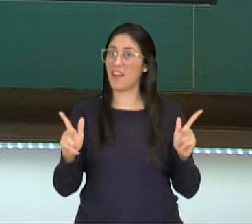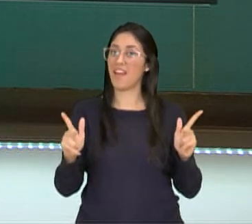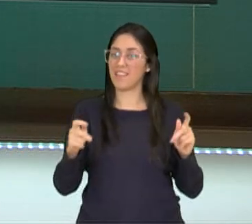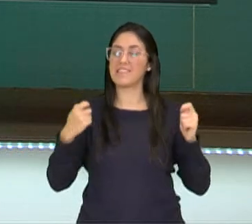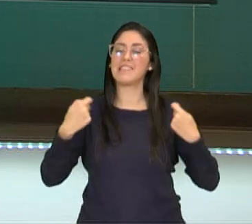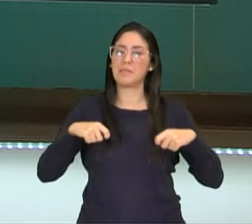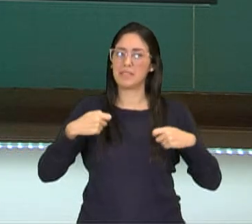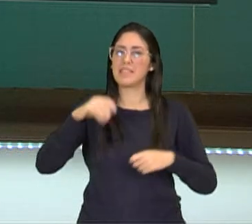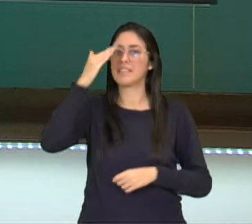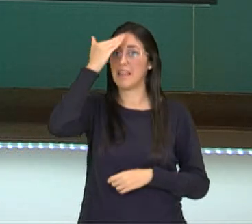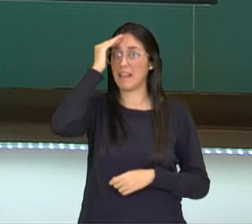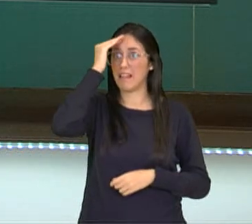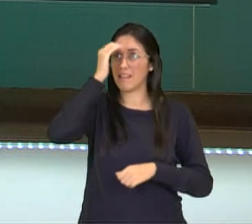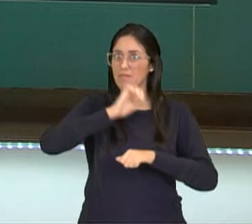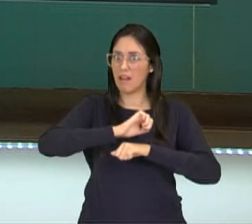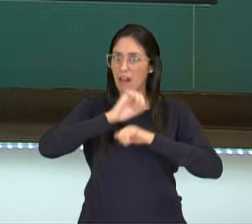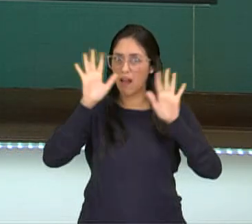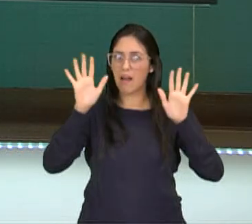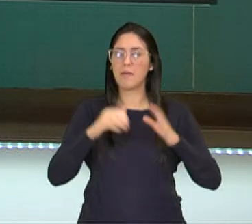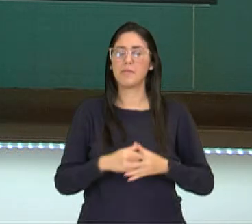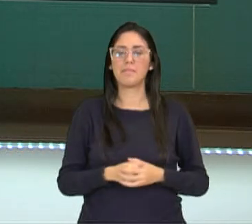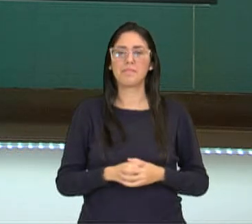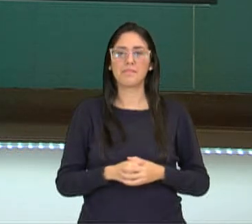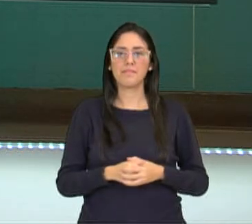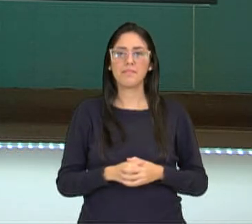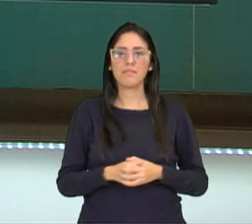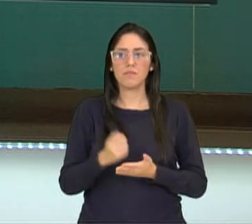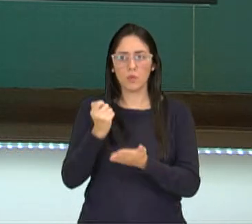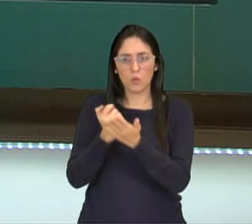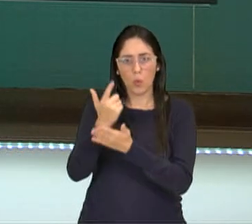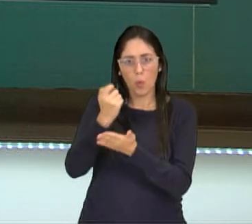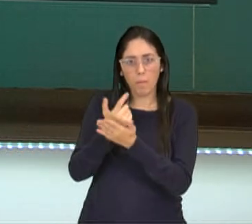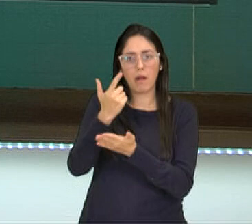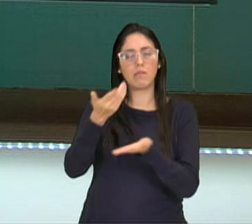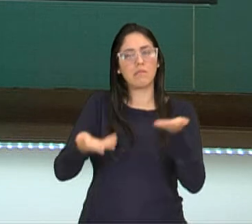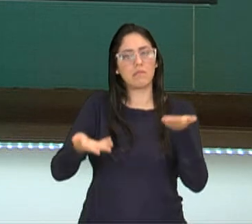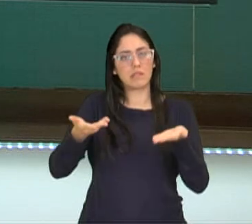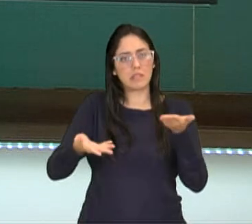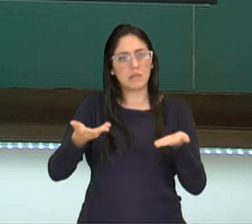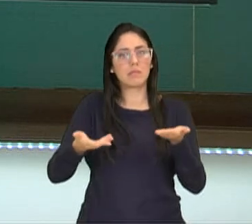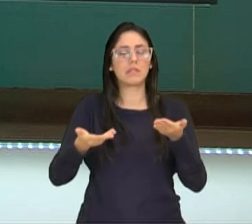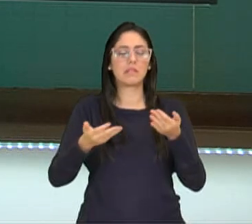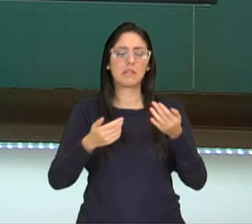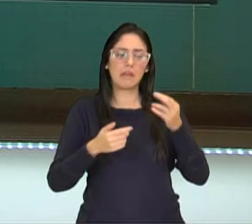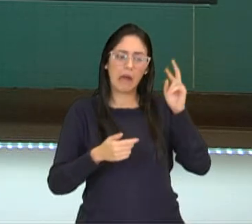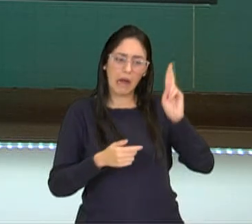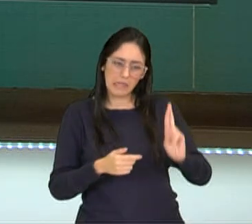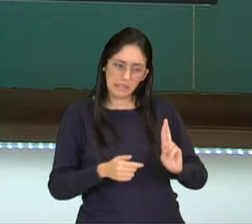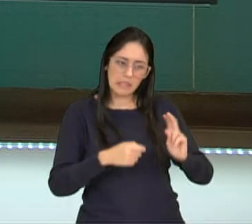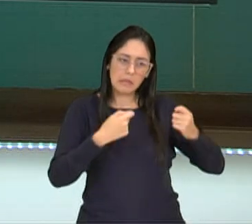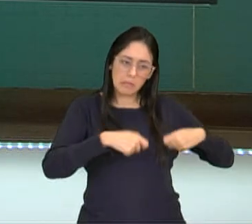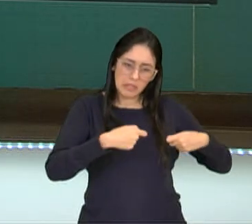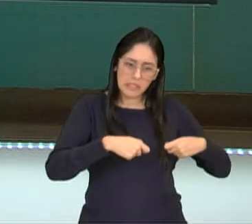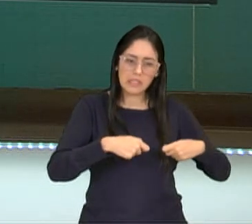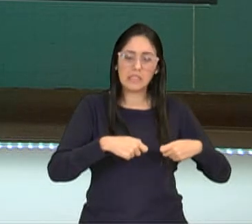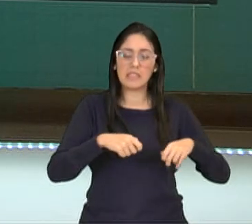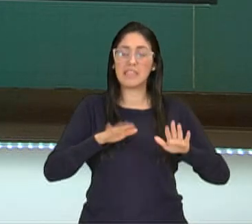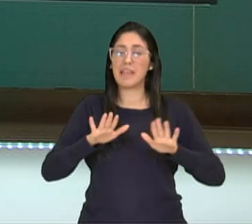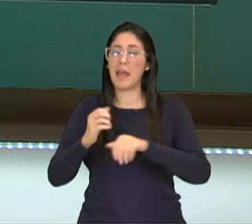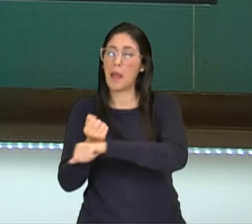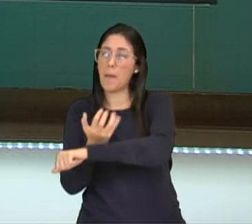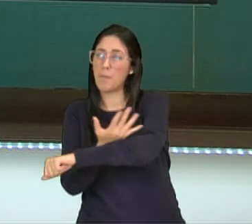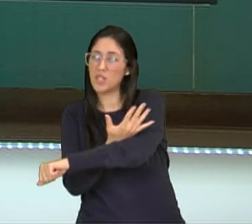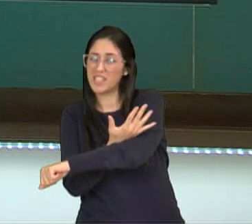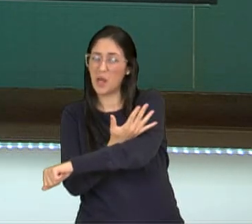claramente na nossa vida. O consumo equilibrado entre a razão e a emoção. Muitas vezes você vai comprar alguma